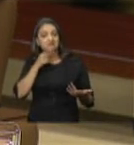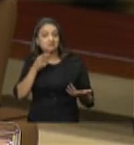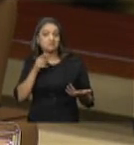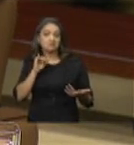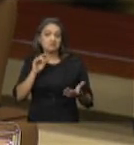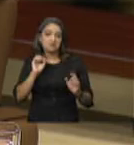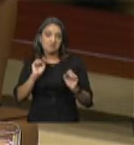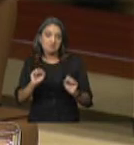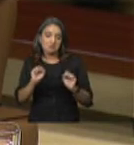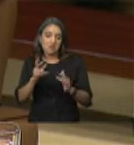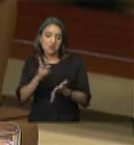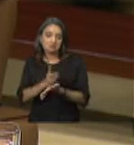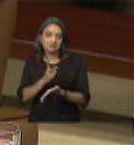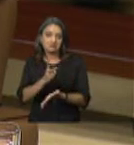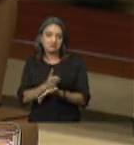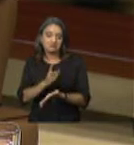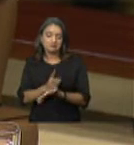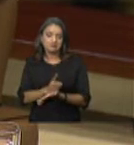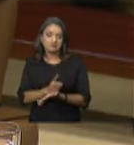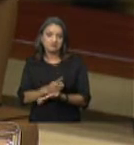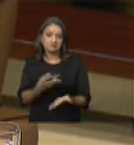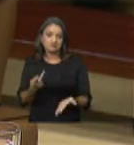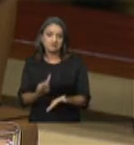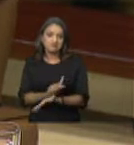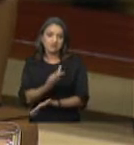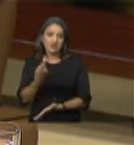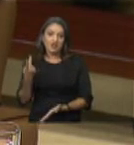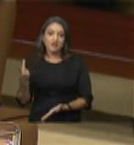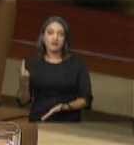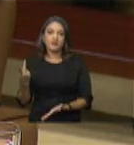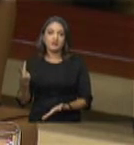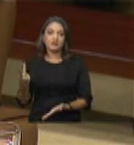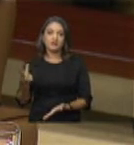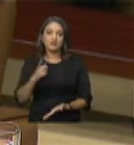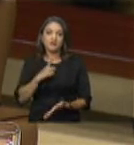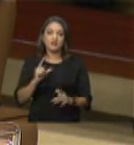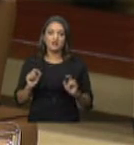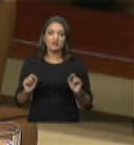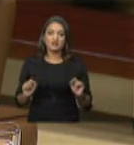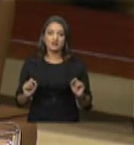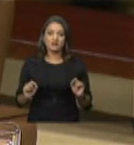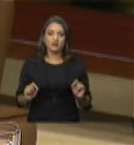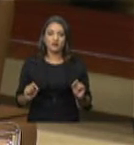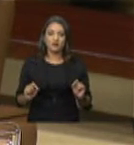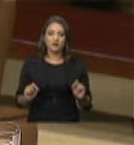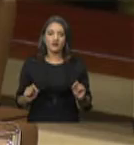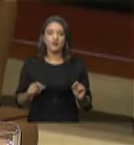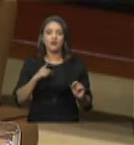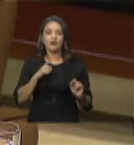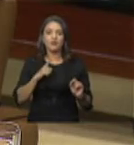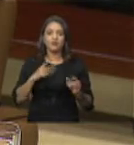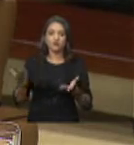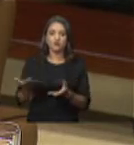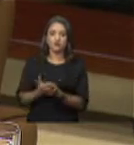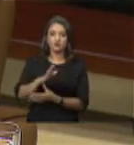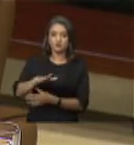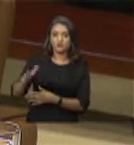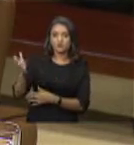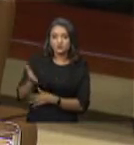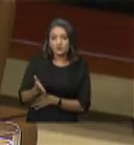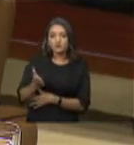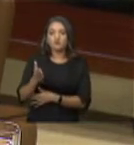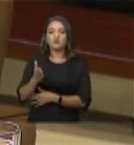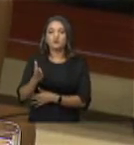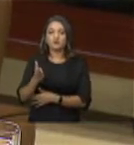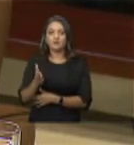fato poderia efetivamente assim ocorrer porque a ação rescisória é um universo processual e recurso